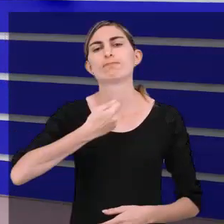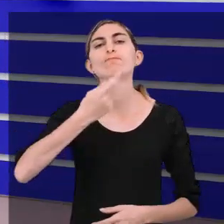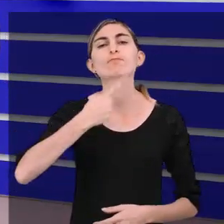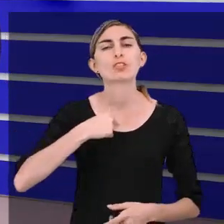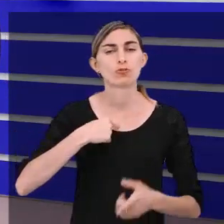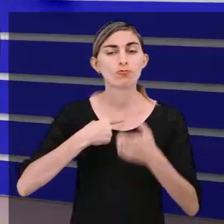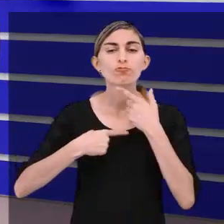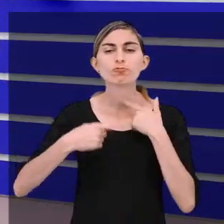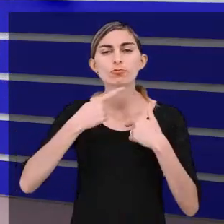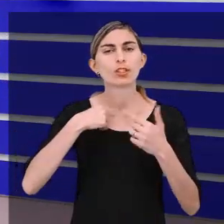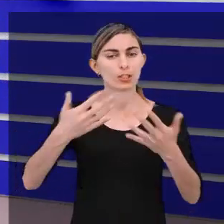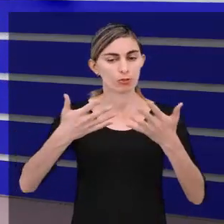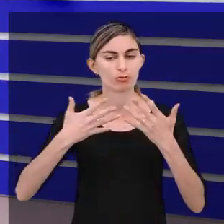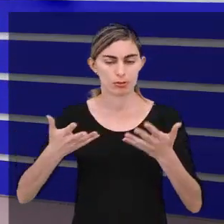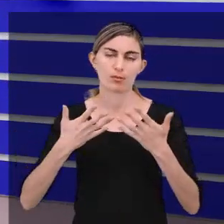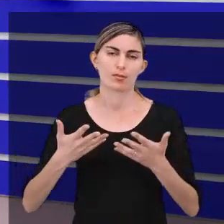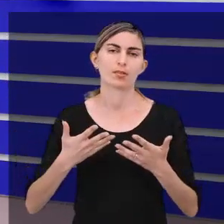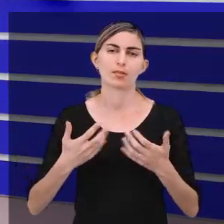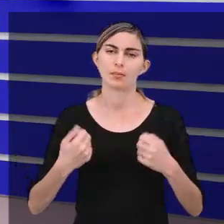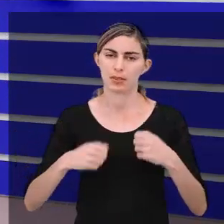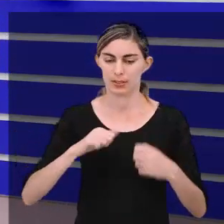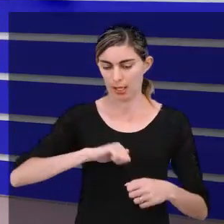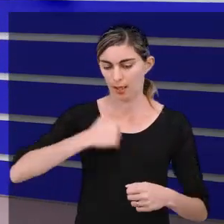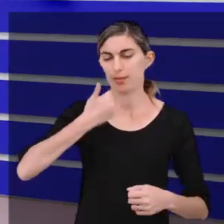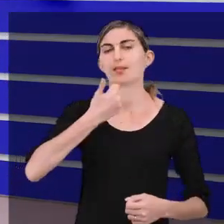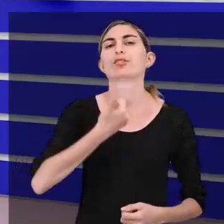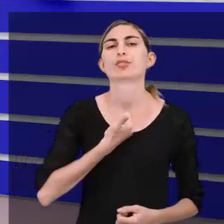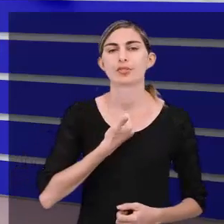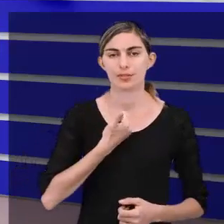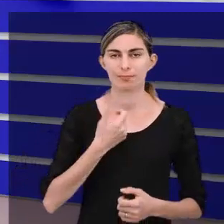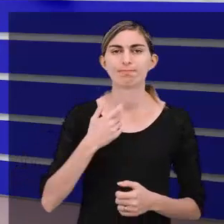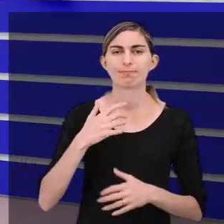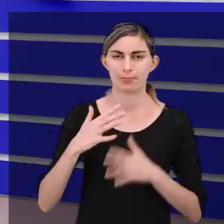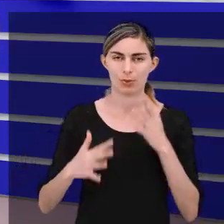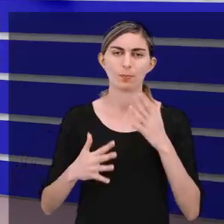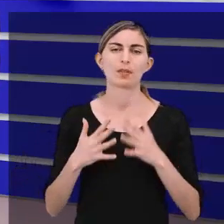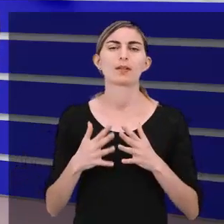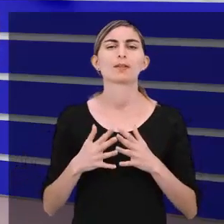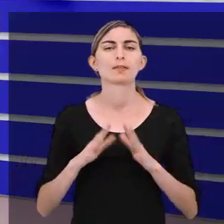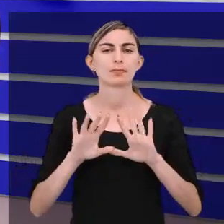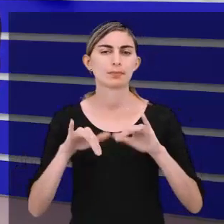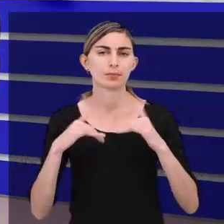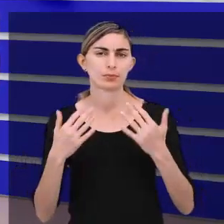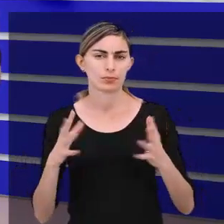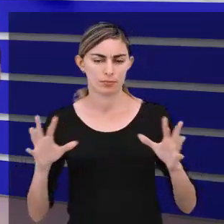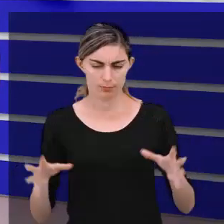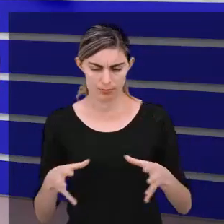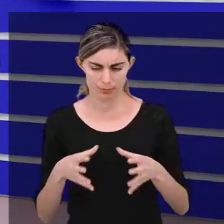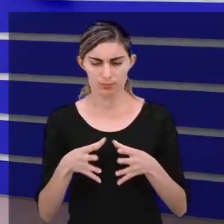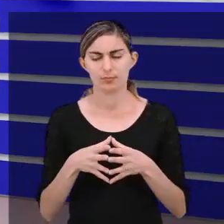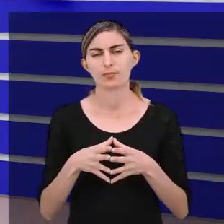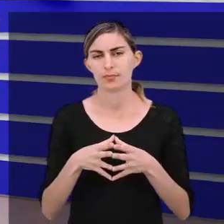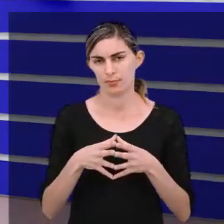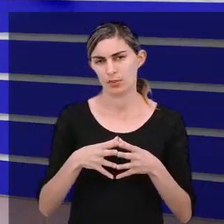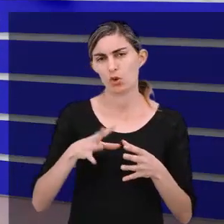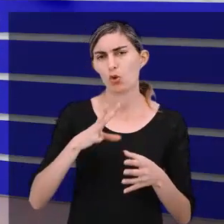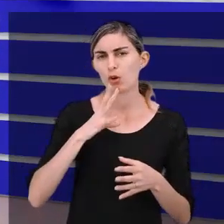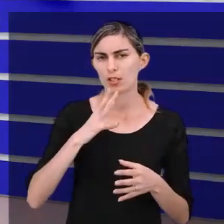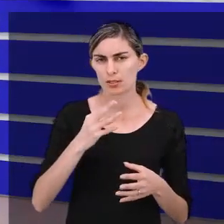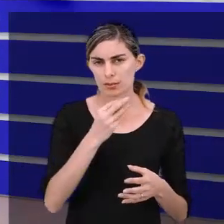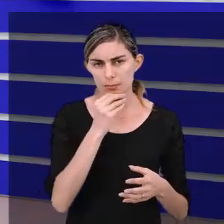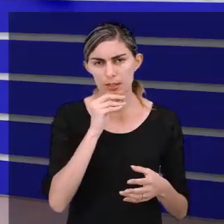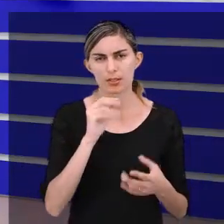ter disposição. Né? A atitude é esse campo mais complexo. Então, na hora que se reúne C de